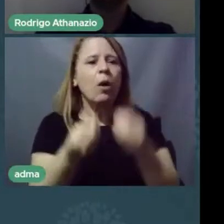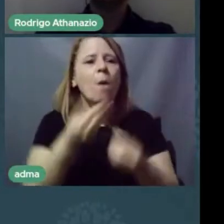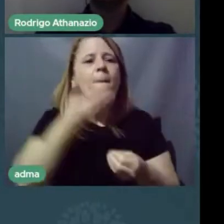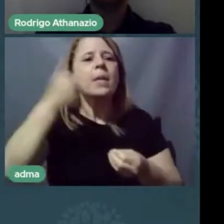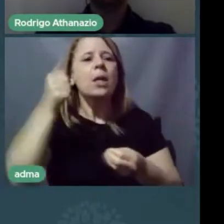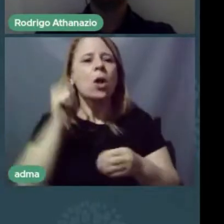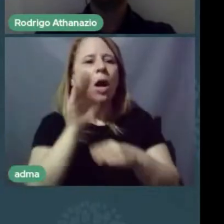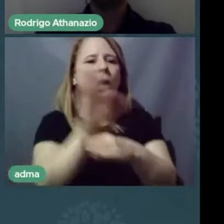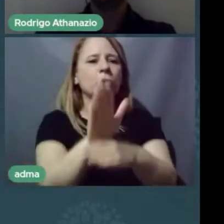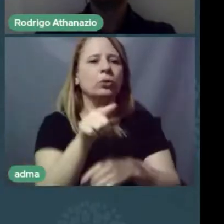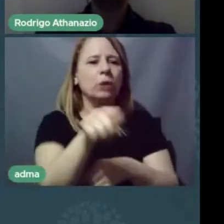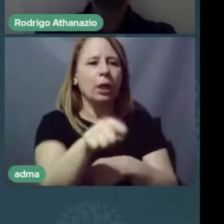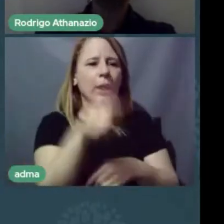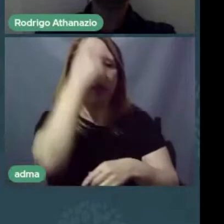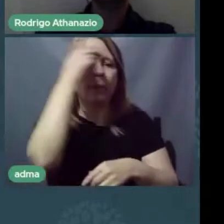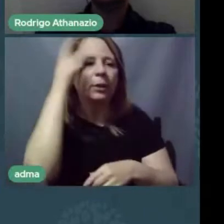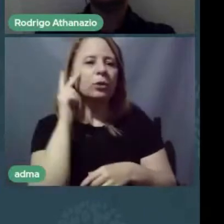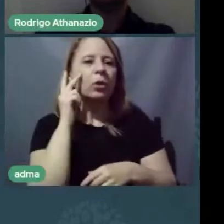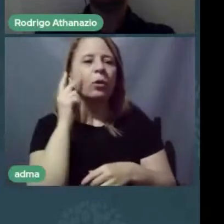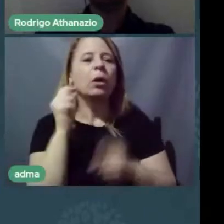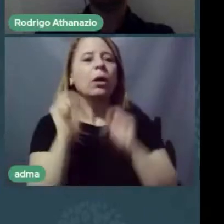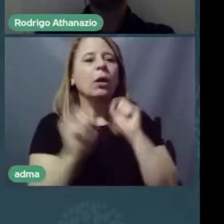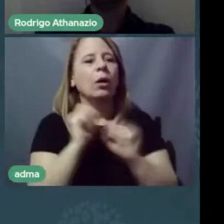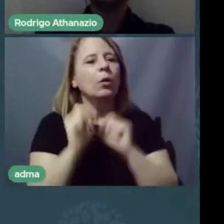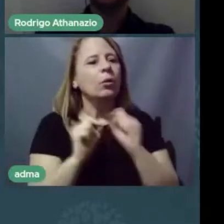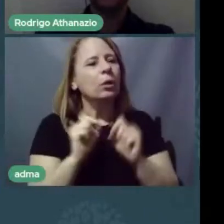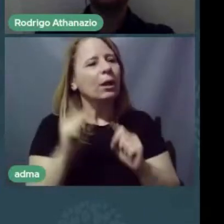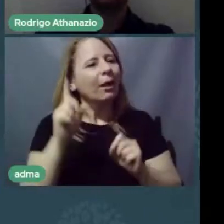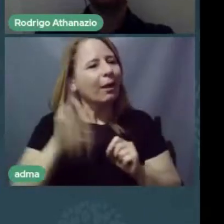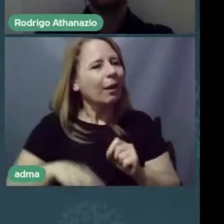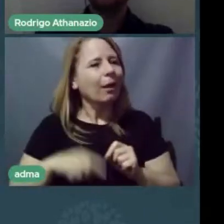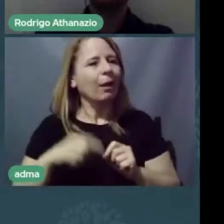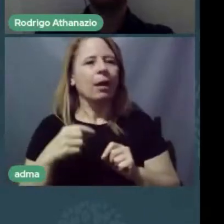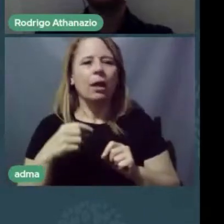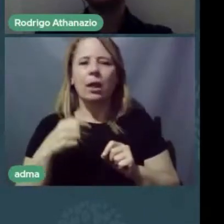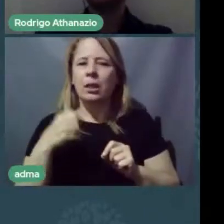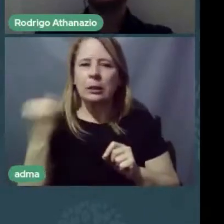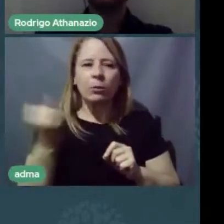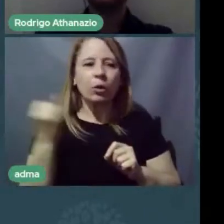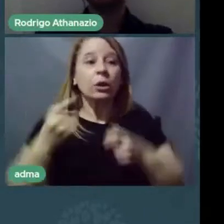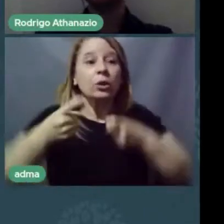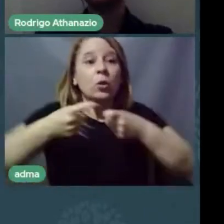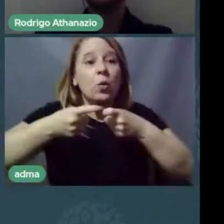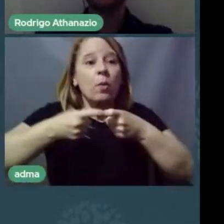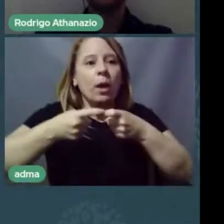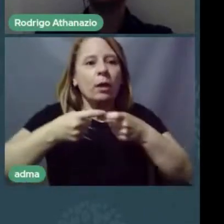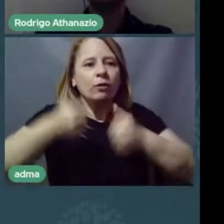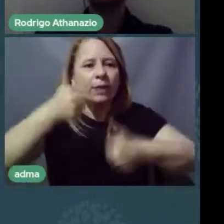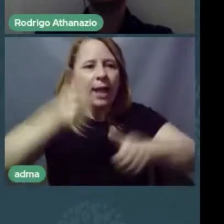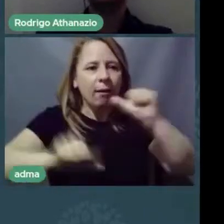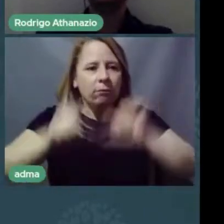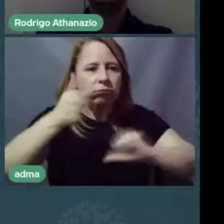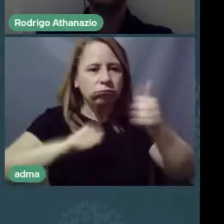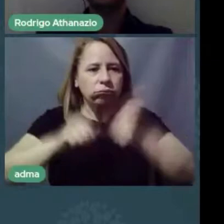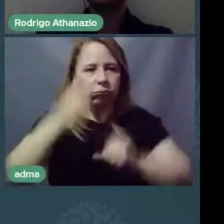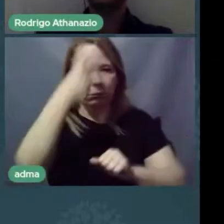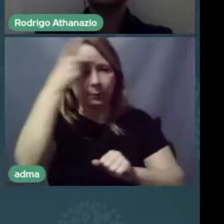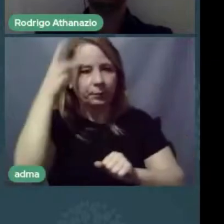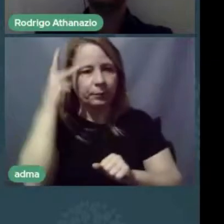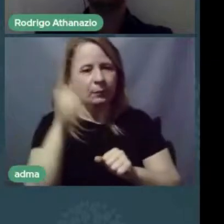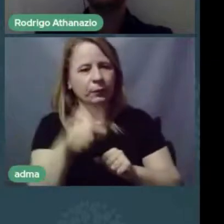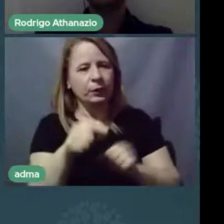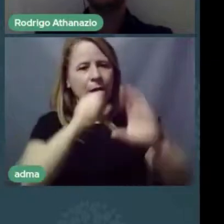gente vai dar para o nosso paciente. Obviamente, aqui é algo muito do médico que vai fazer essa avaliação do paciente, ver qual